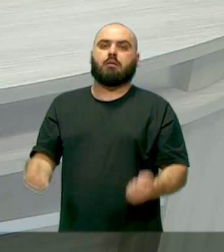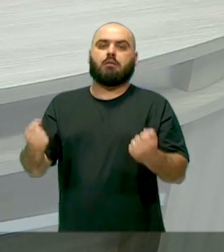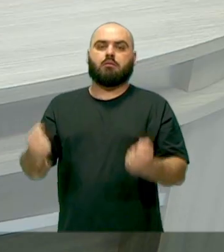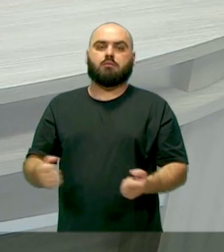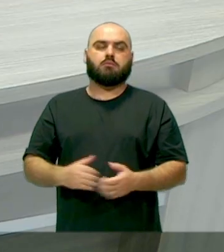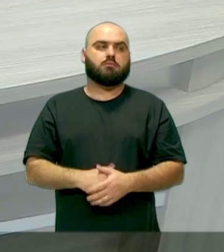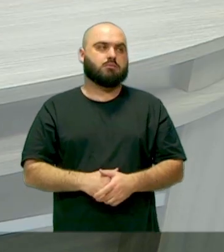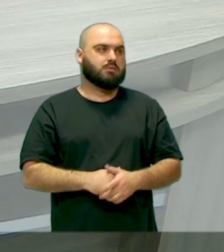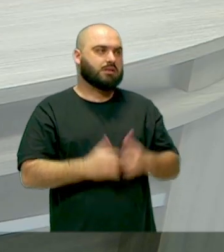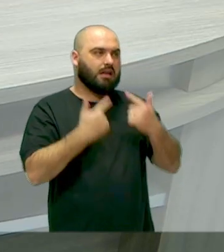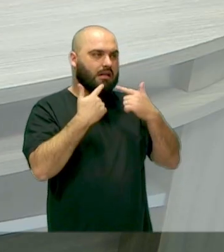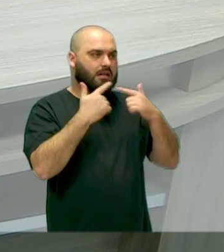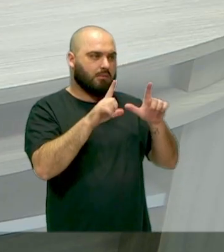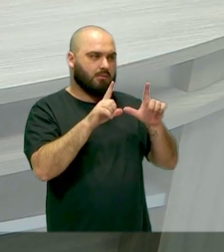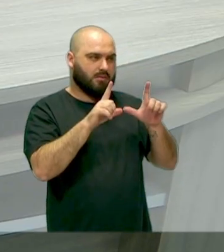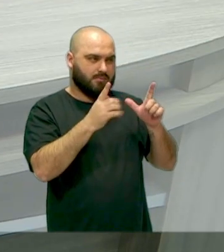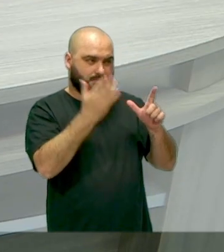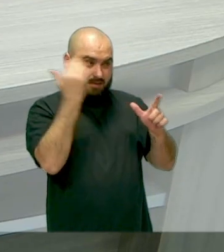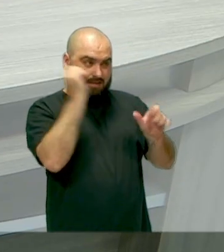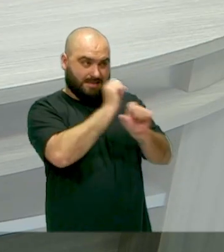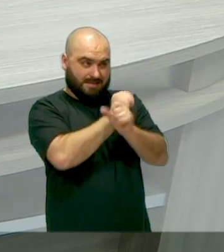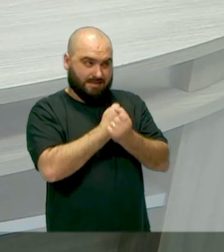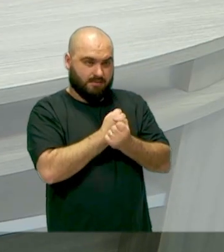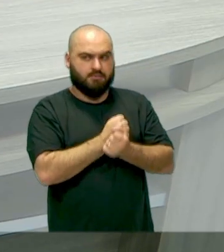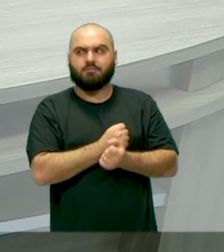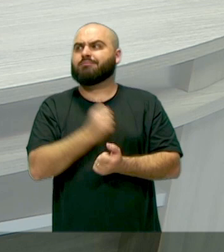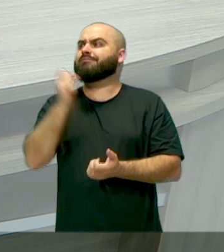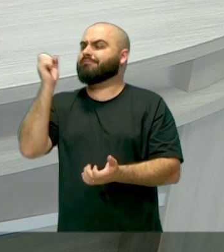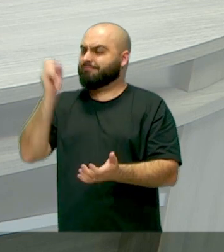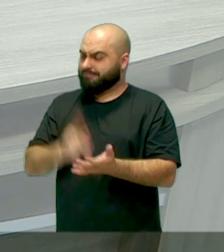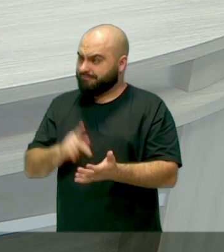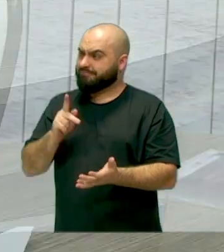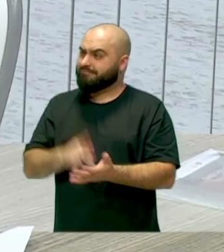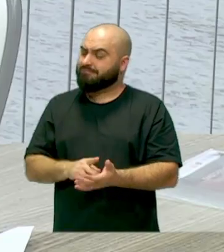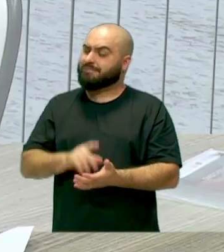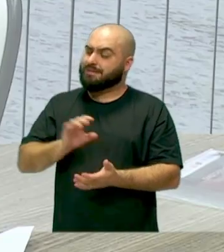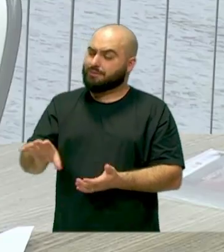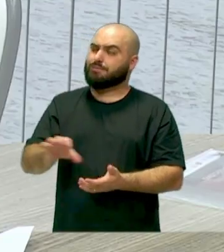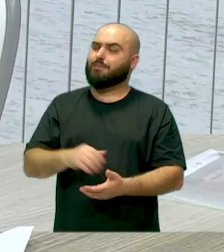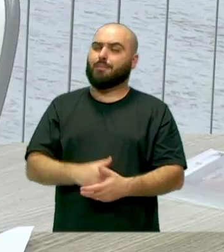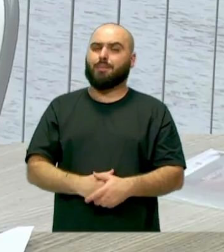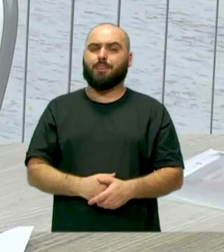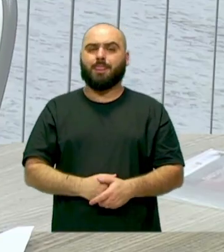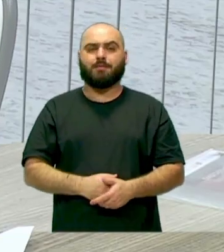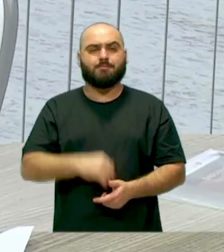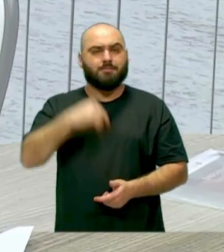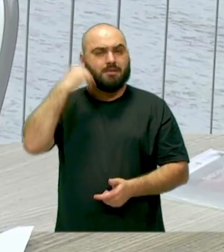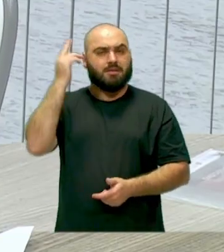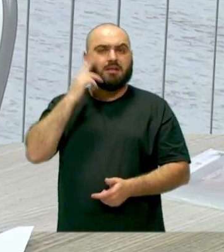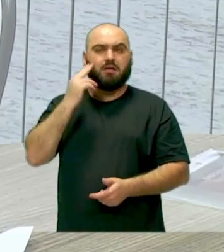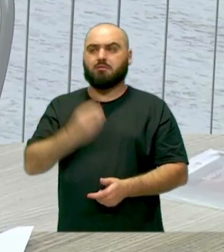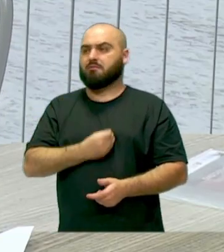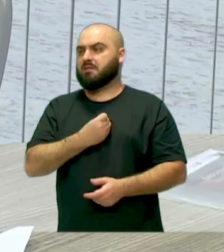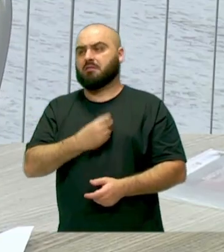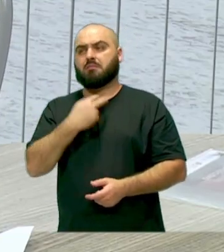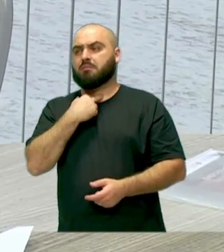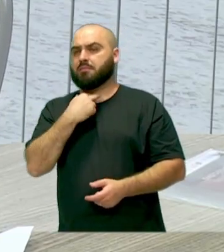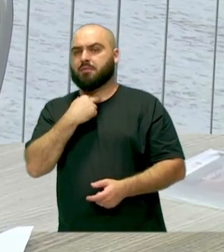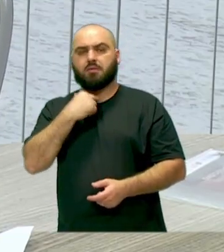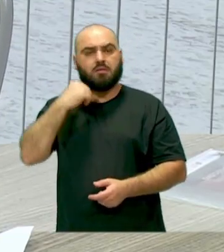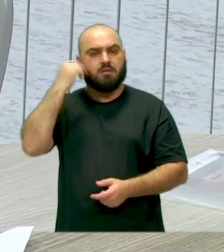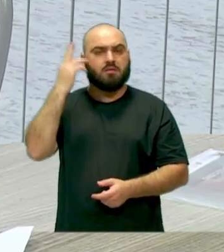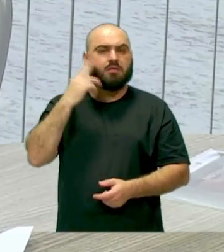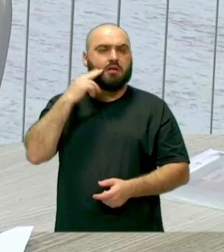uma linguagem que era do tempo da escravatura. Exatamente, né? Que negro não devia viver, negro não devia frequentar